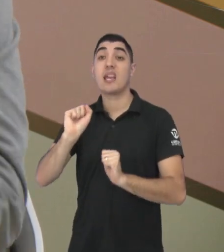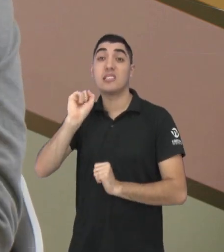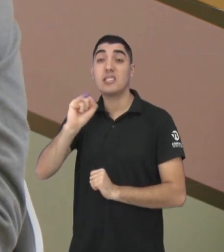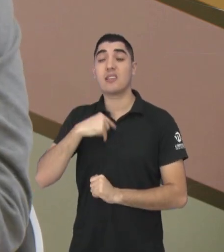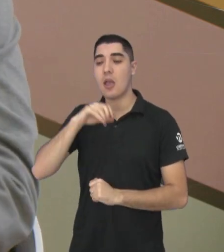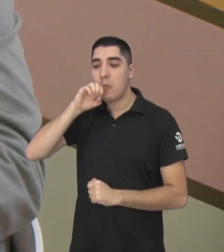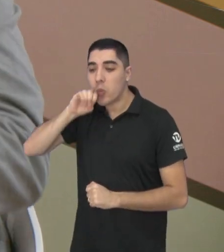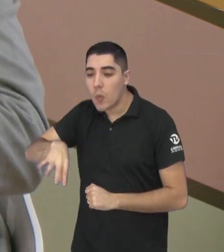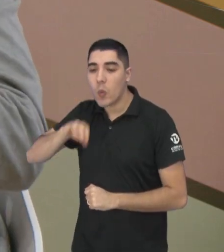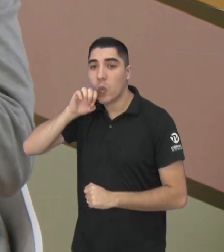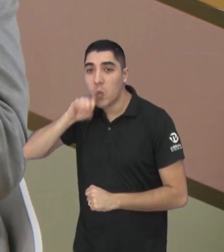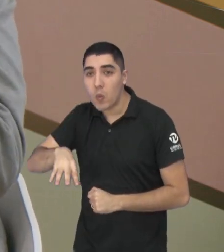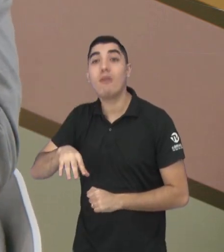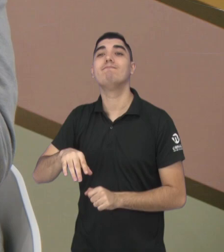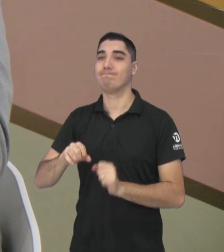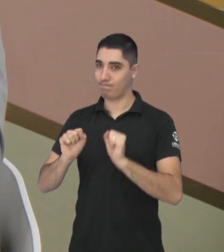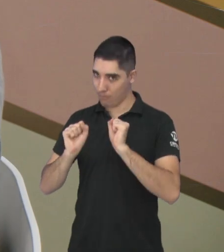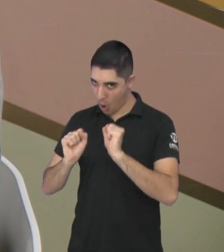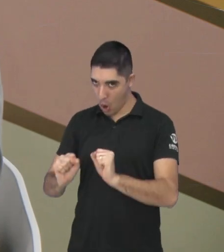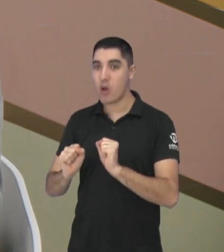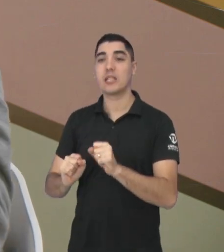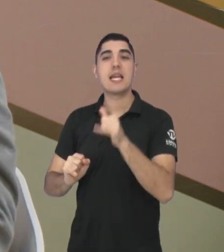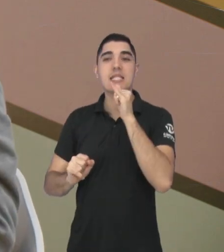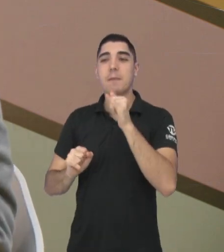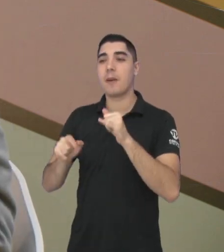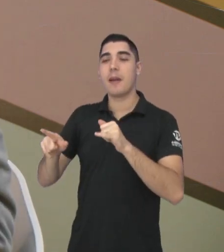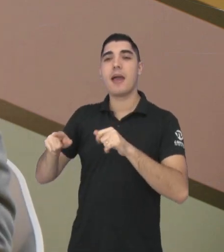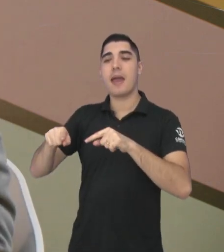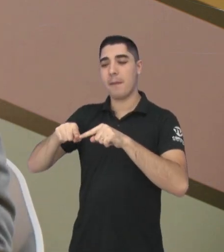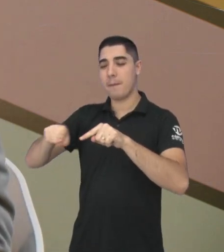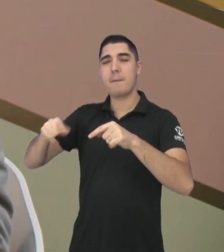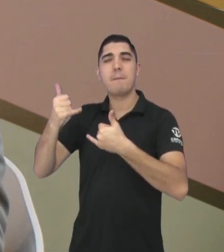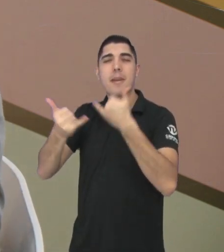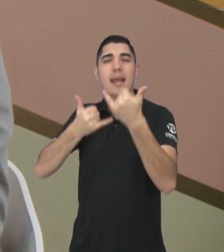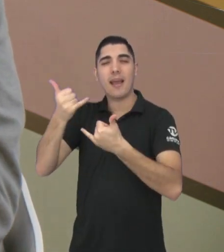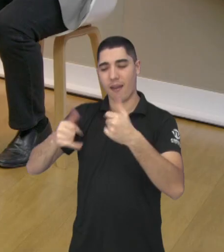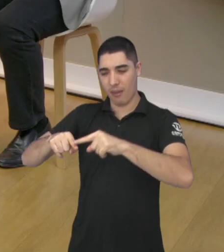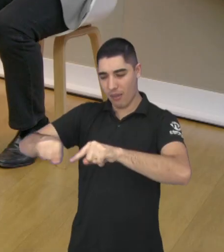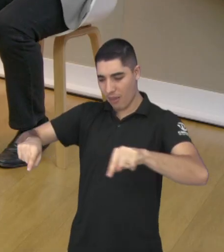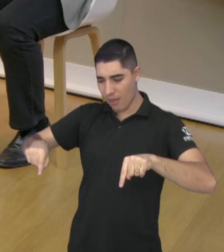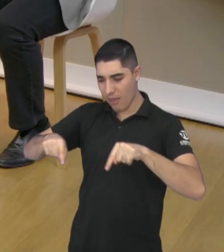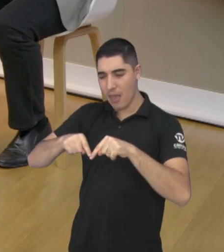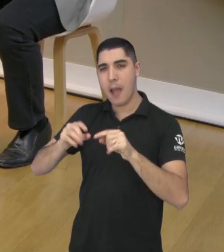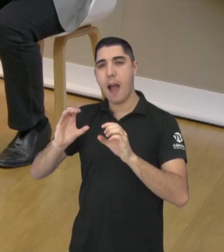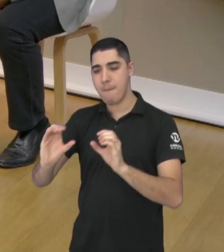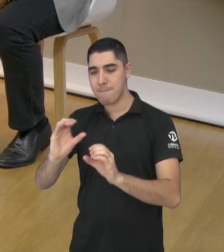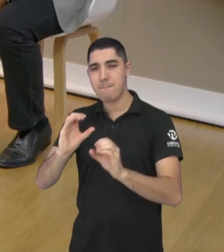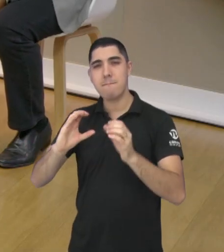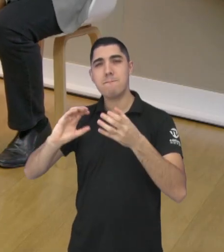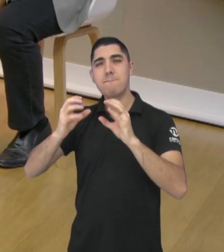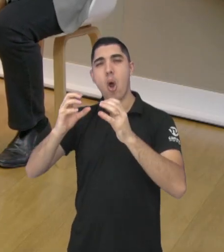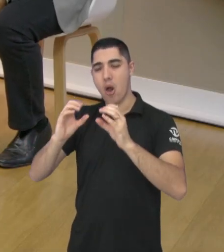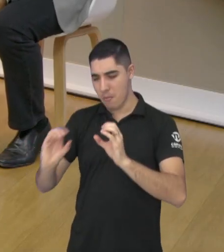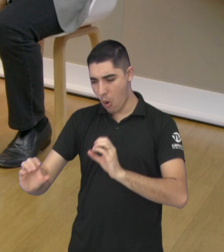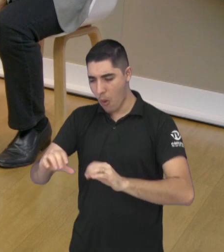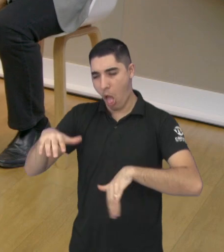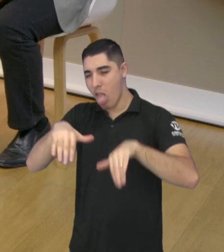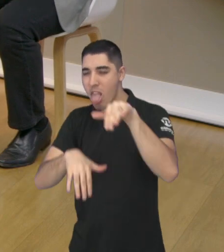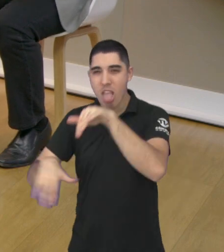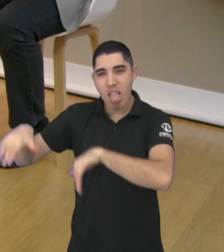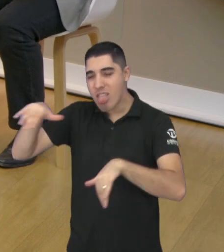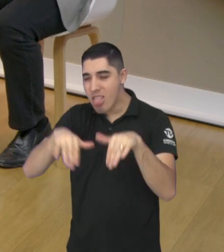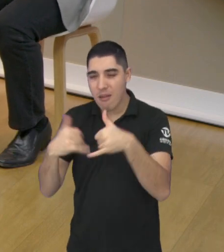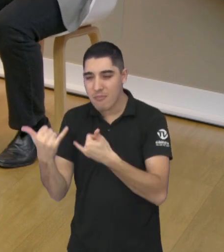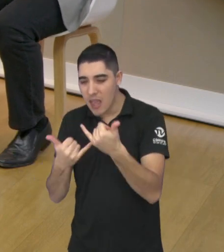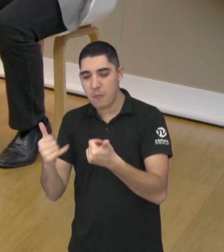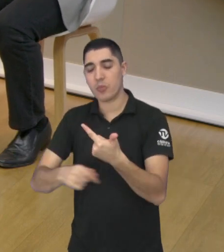contato com saliva. Então, esses brinquedos, piscina de bolinha, esses brinquedos em shopping, ambientes fechados, ou